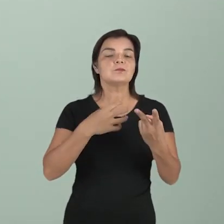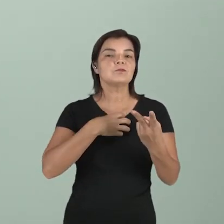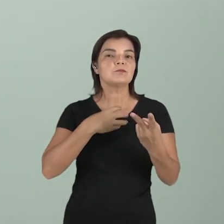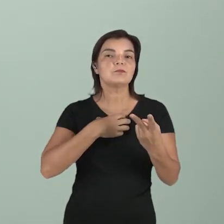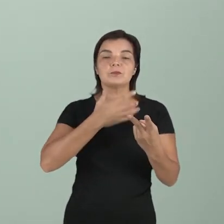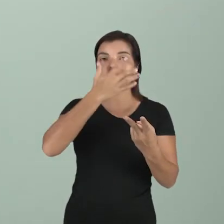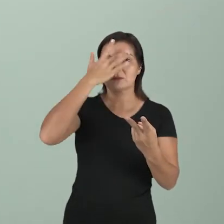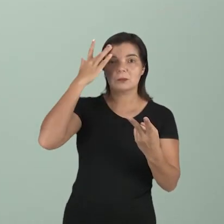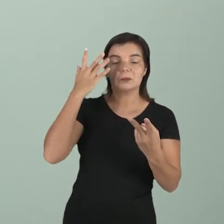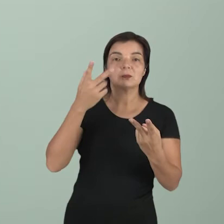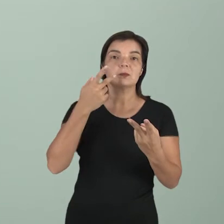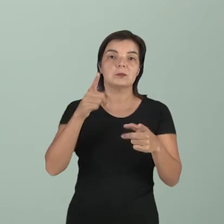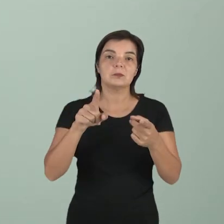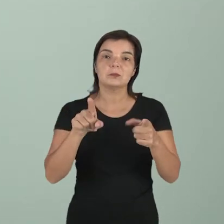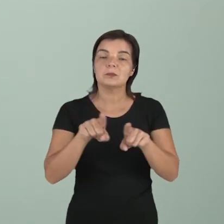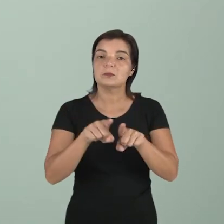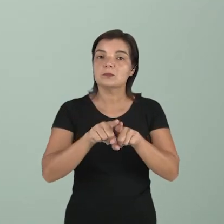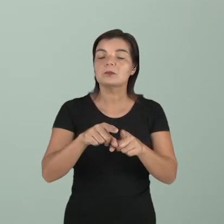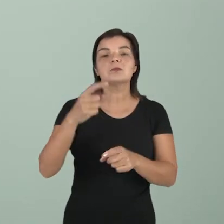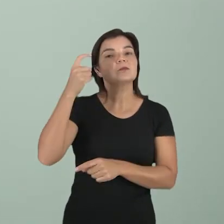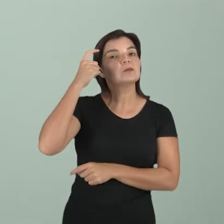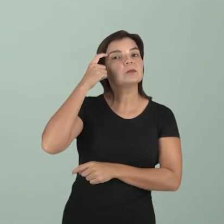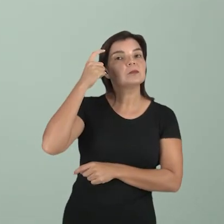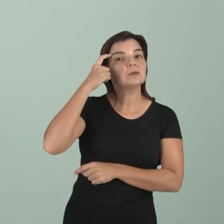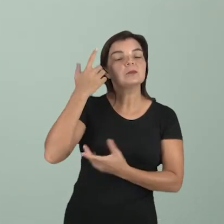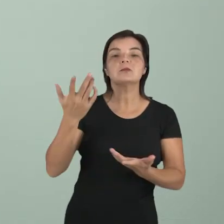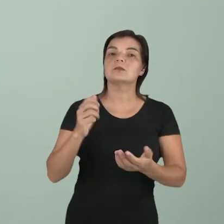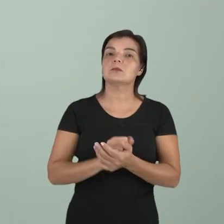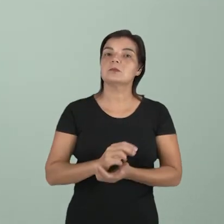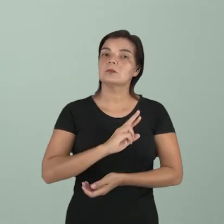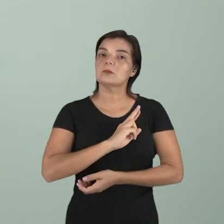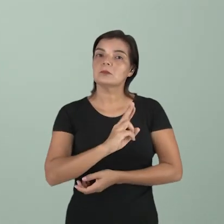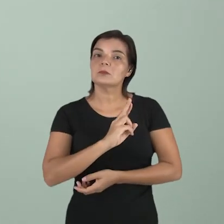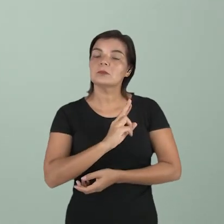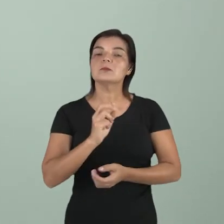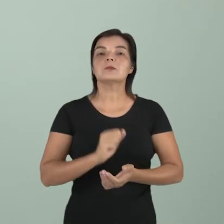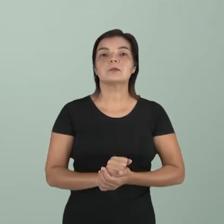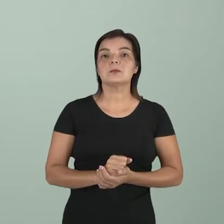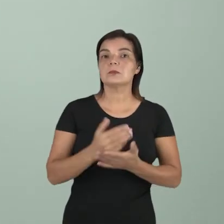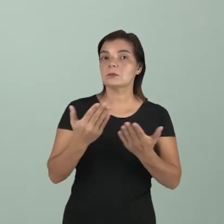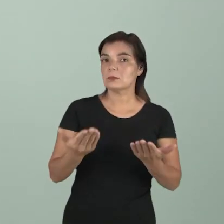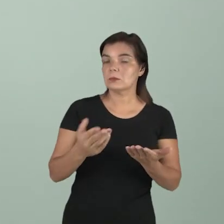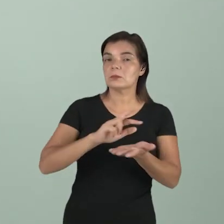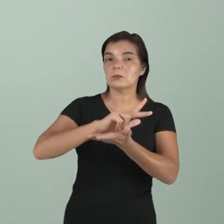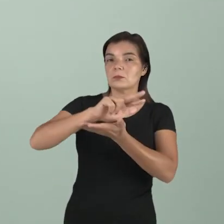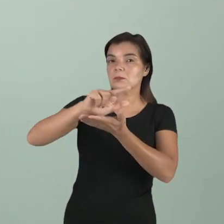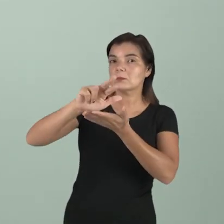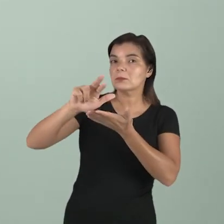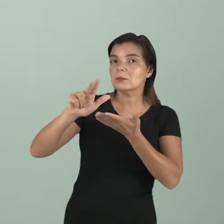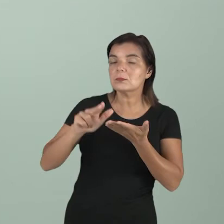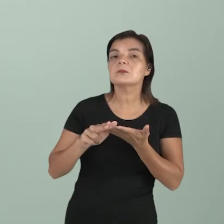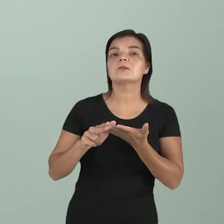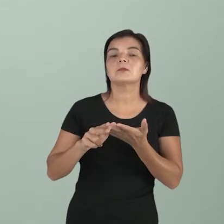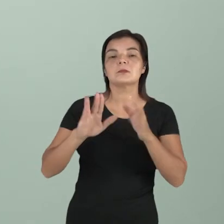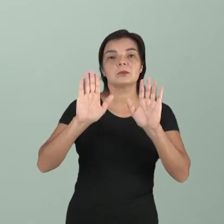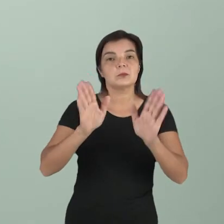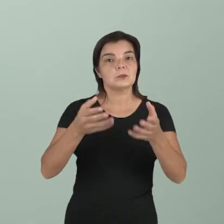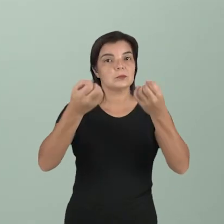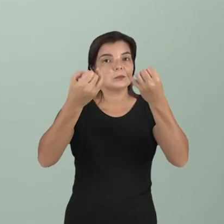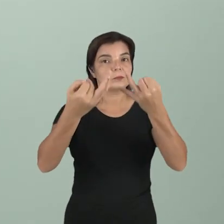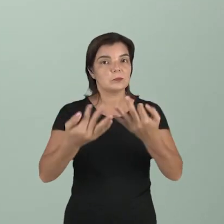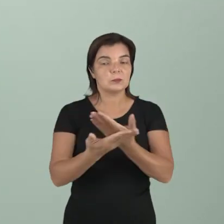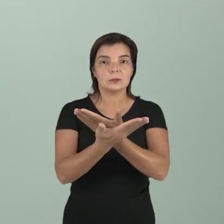o nosso país ele tem uma diversidade cultural muito grande e como também o nosso estado, mesmo